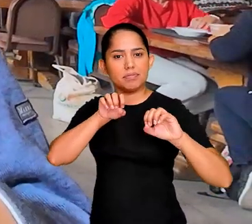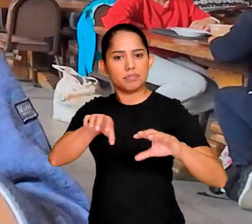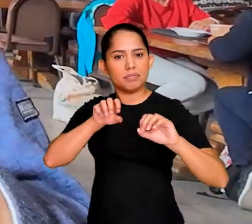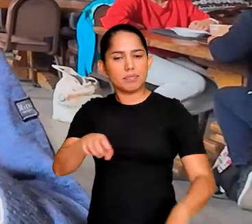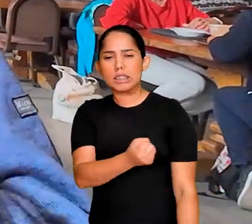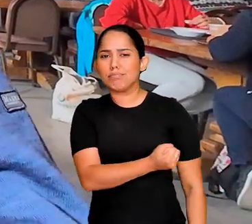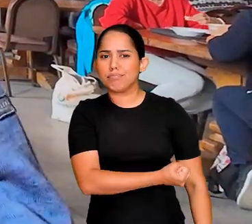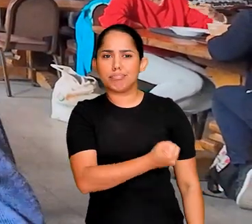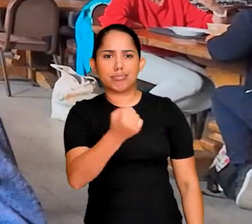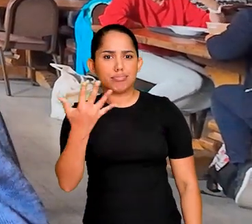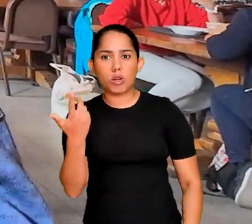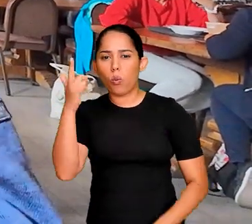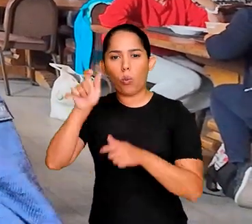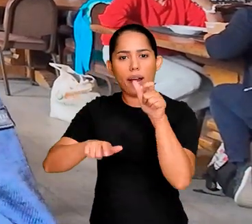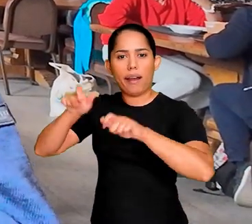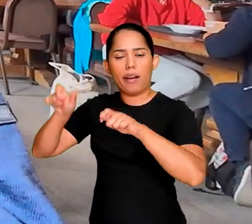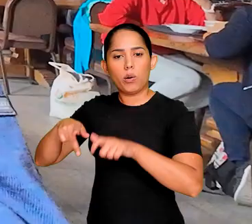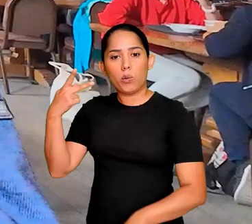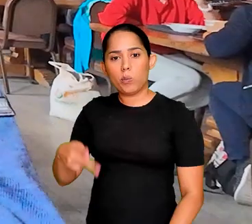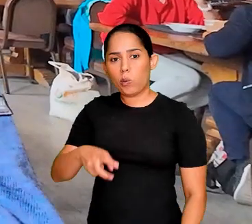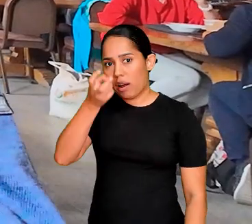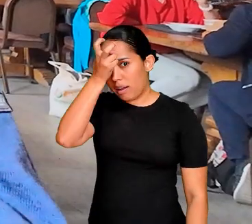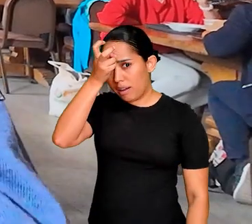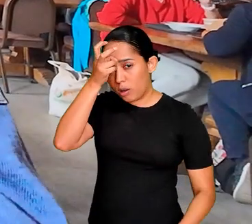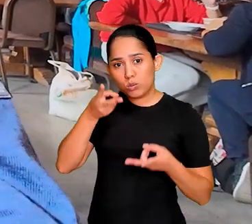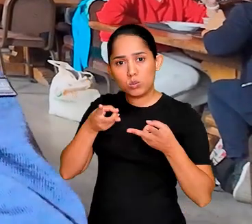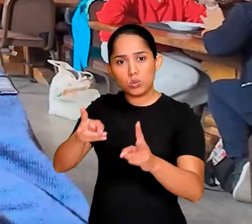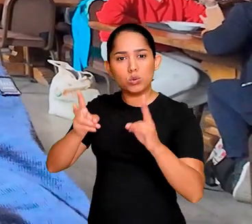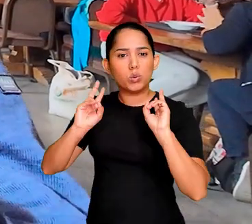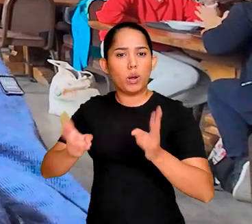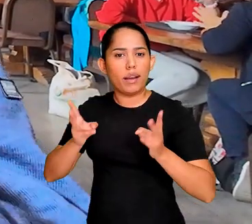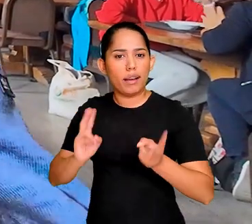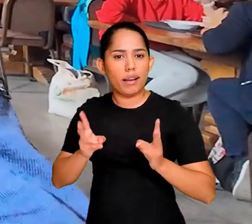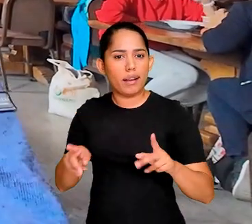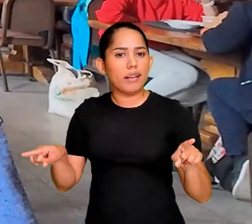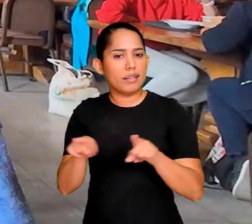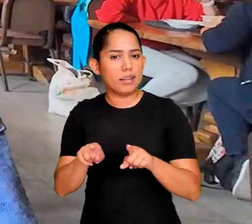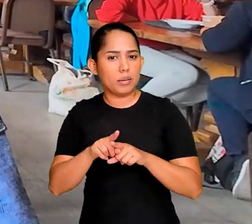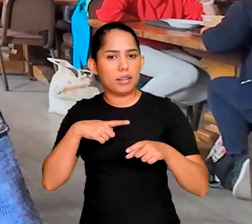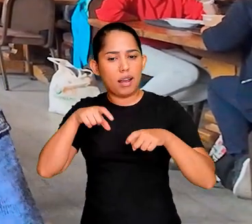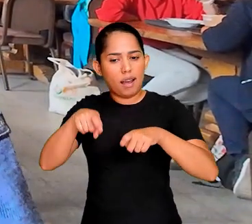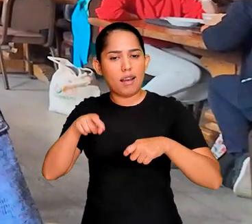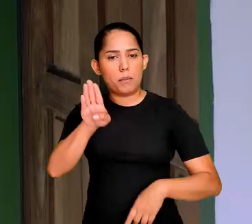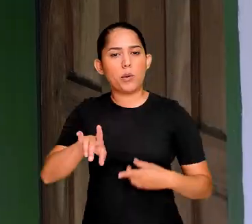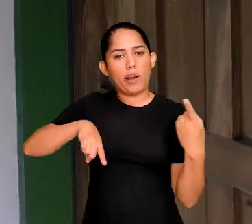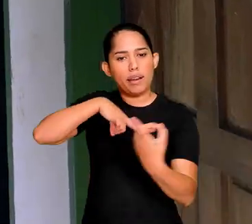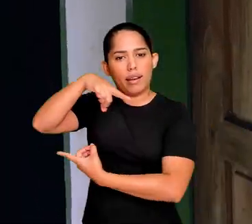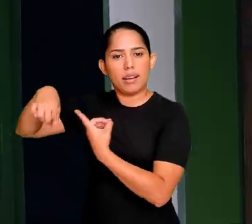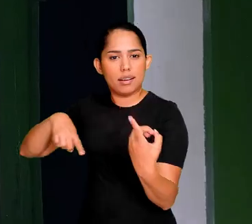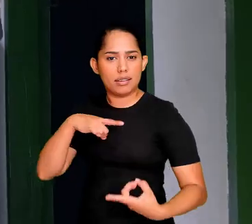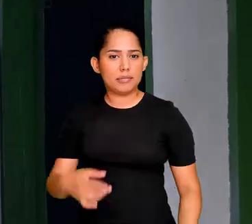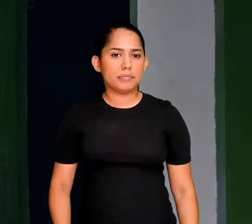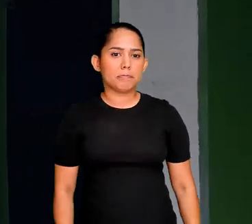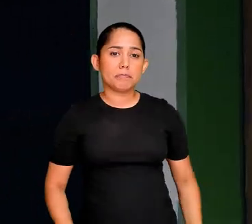teaching thousands of other farmers in Egypt, his son now, how to also do biodynamic farming. Esse